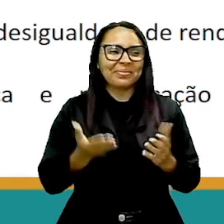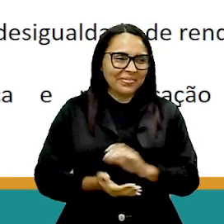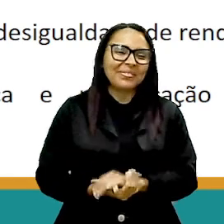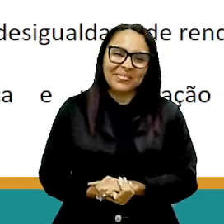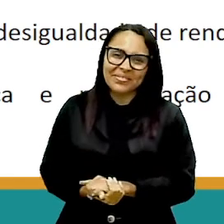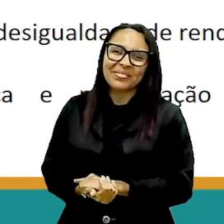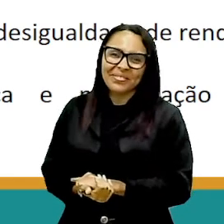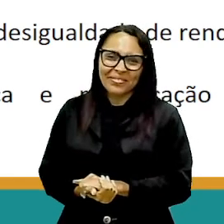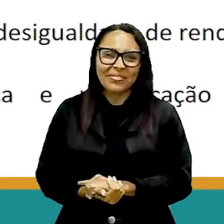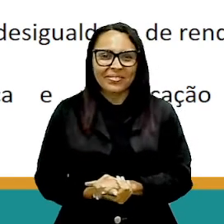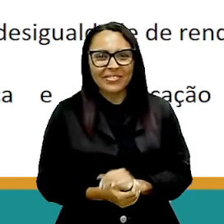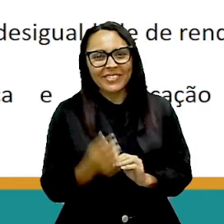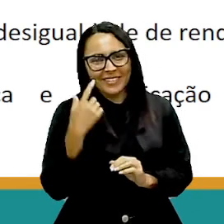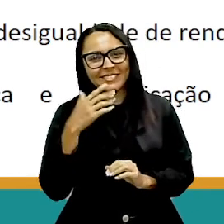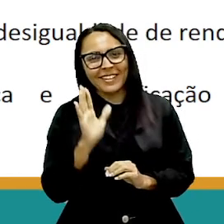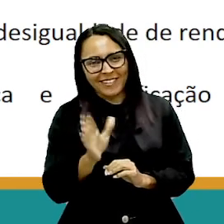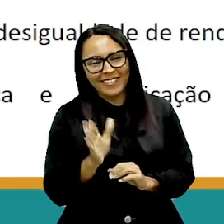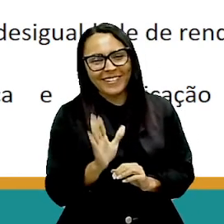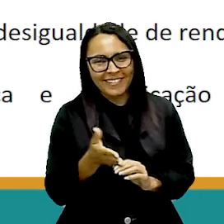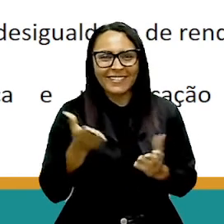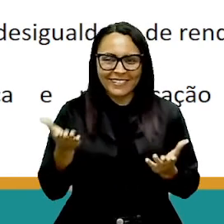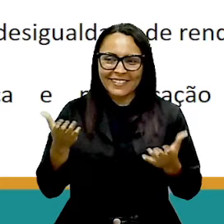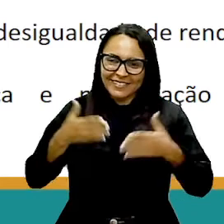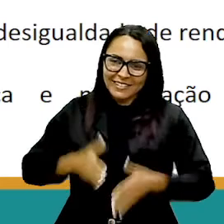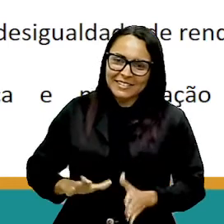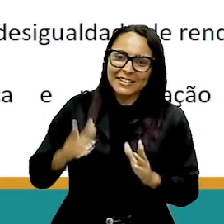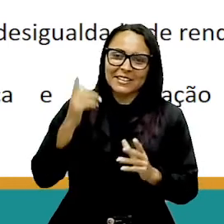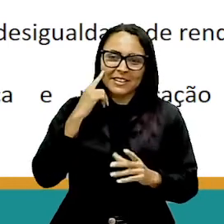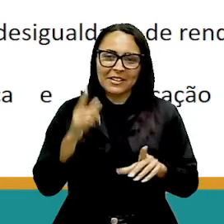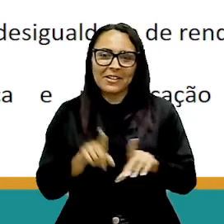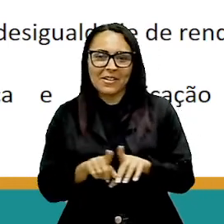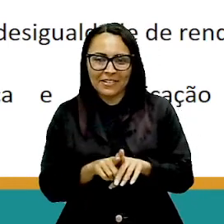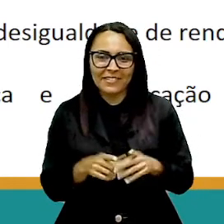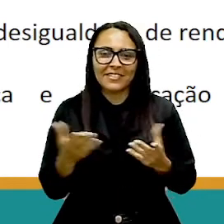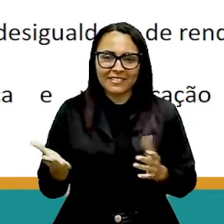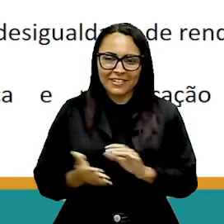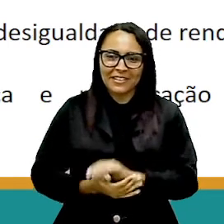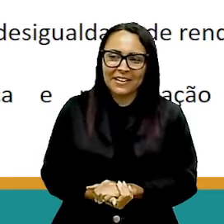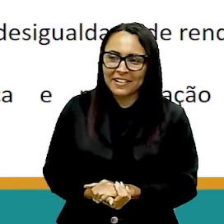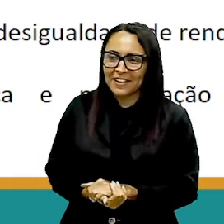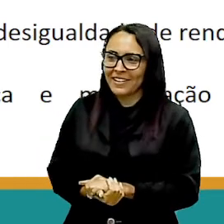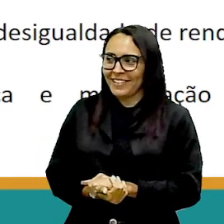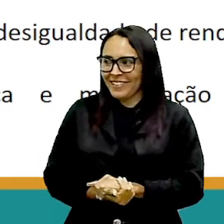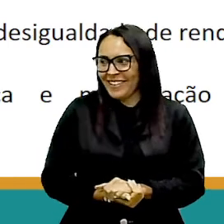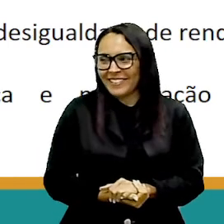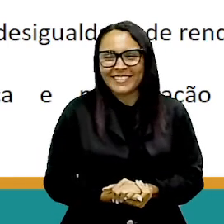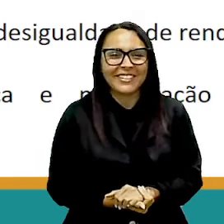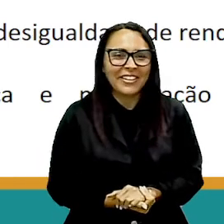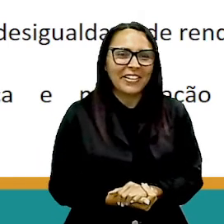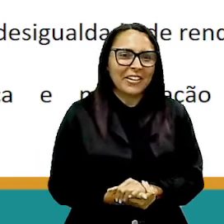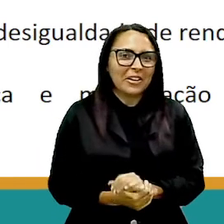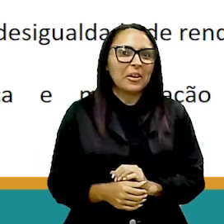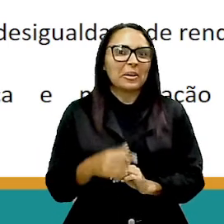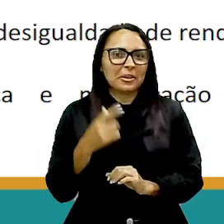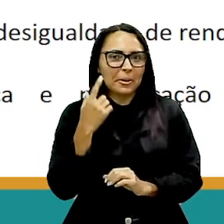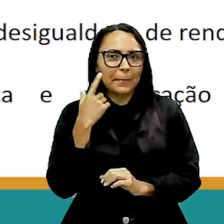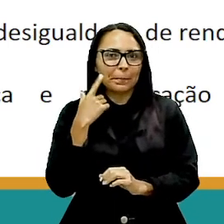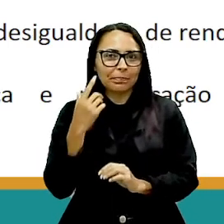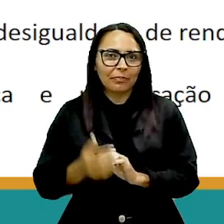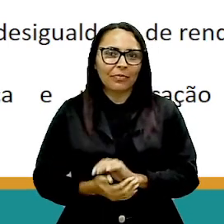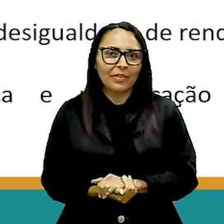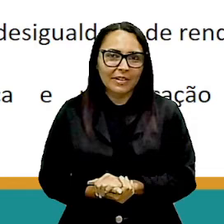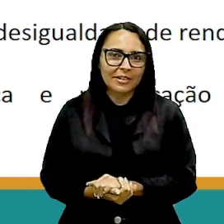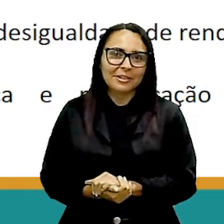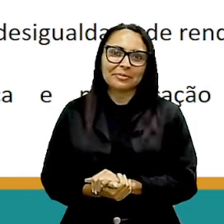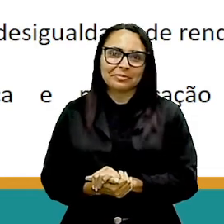Roberta, nessa época já era nascida já, né? O meu chefe ali, eu também já era nascida, apesar que era bem novinho. Acho que, chefe, acho que só